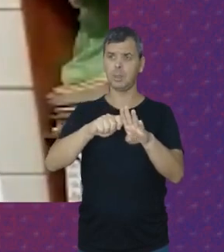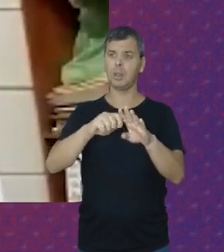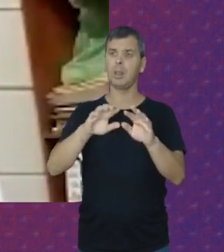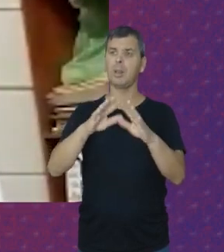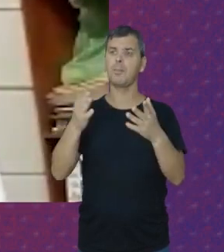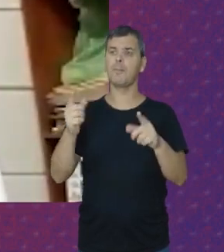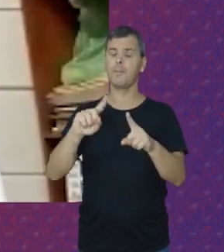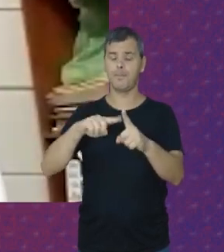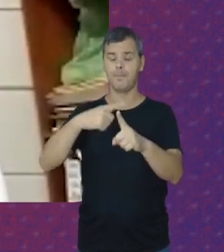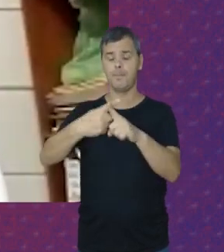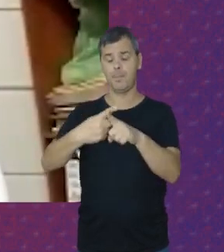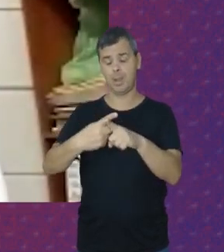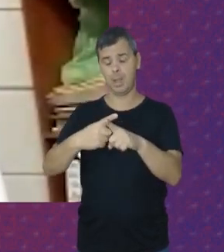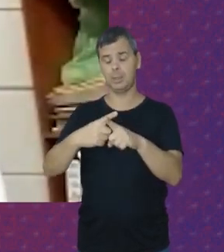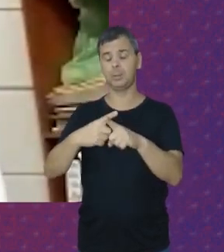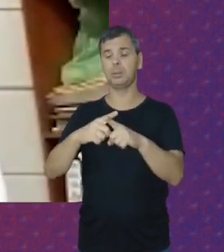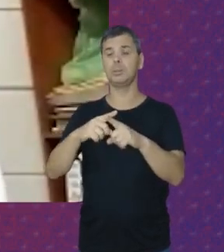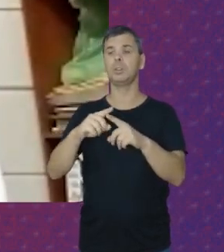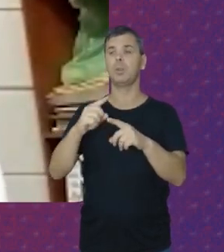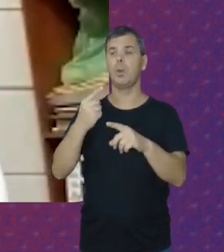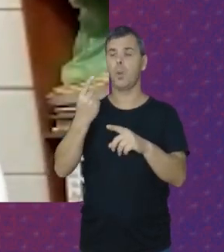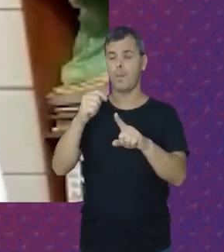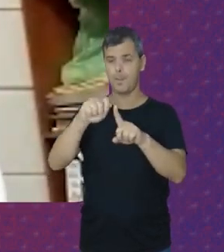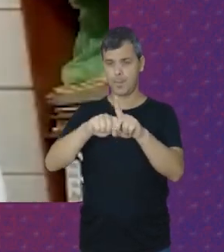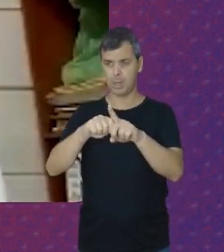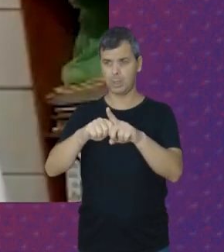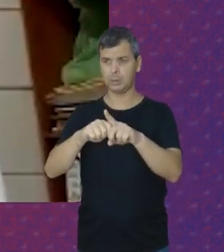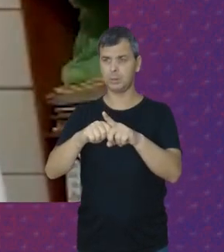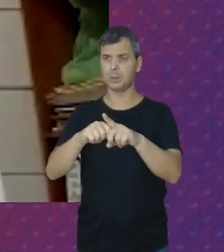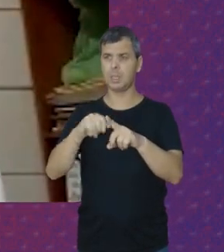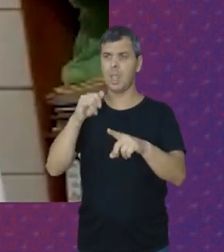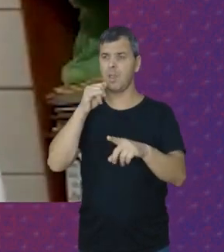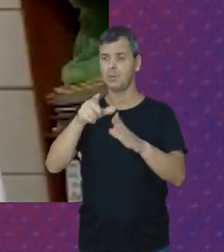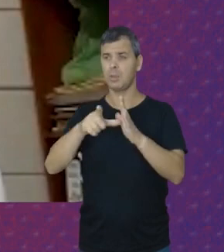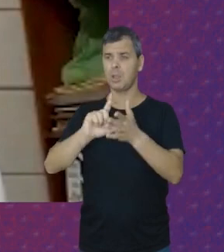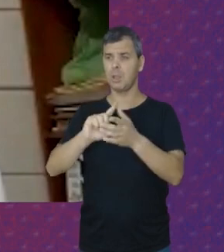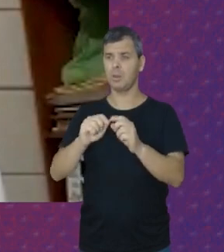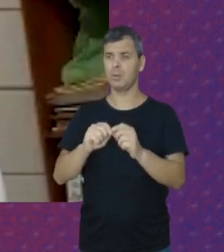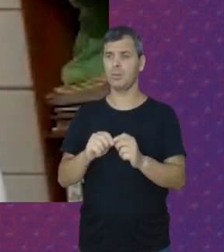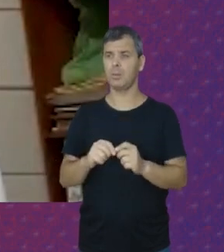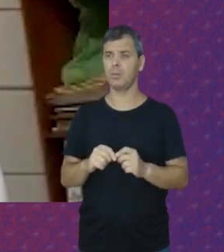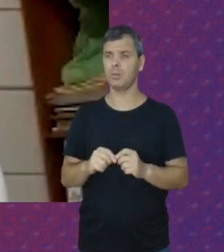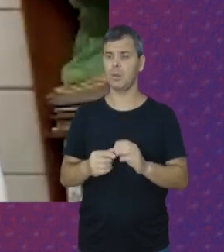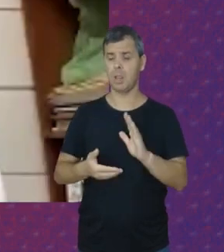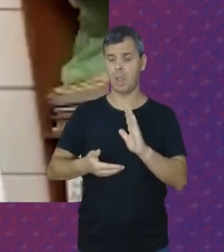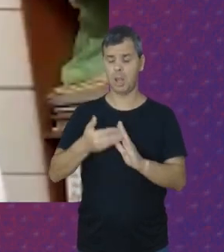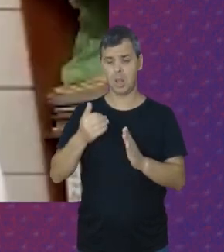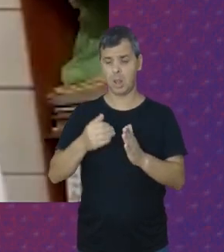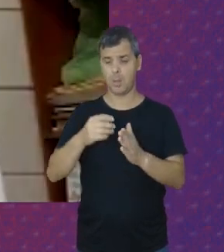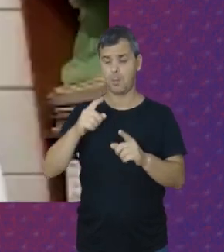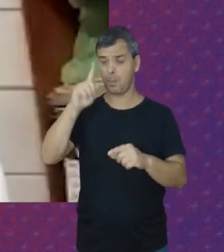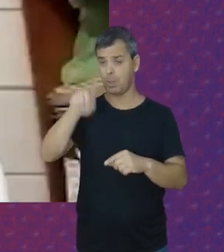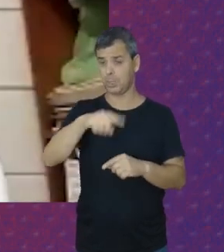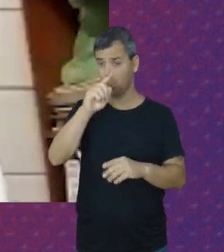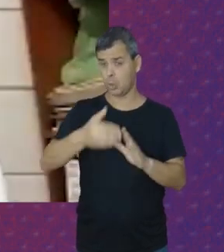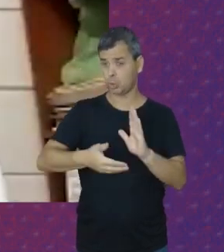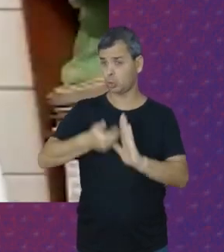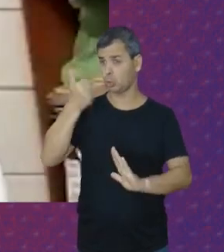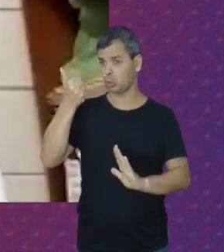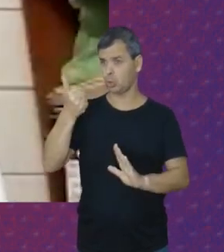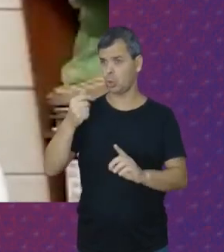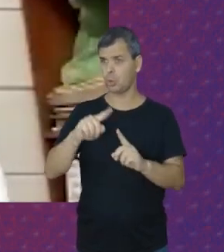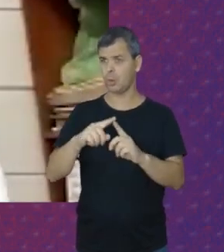1 mês referente ao aviso prévio. E também essa lei vedou o desconto. Imagine que